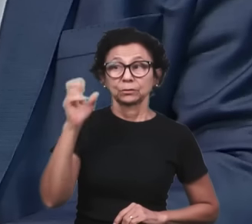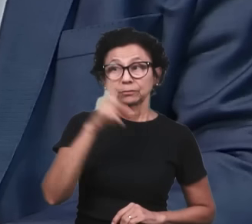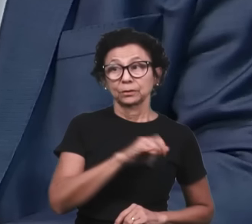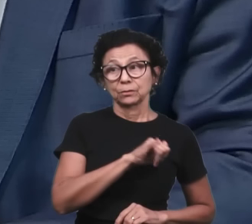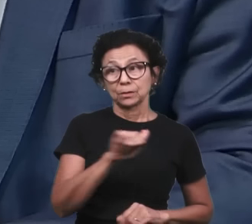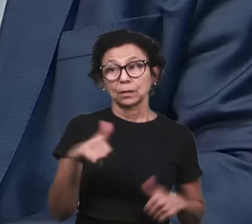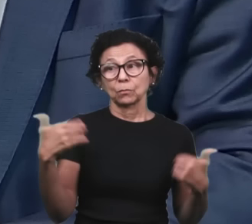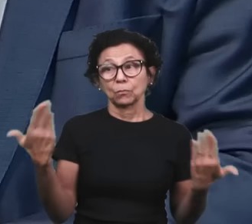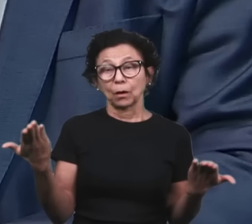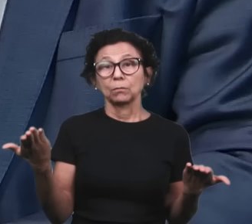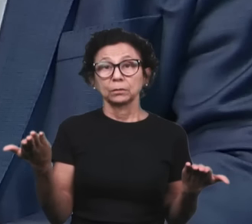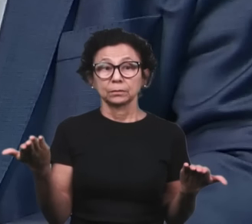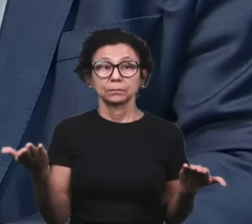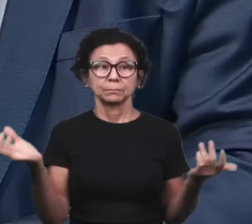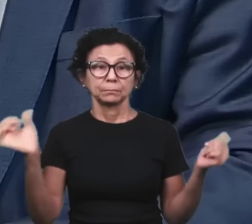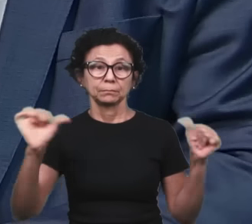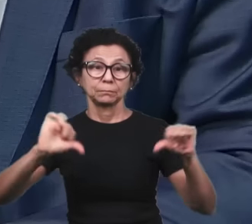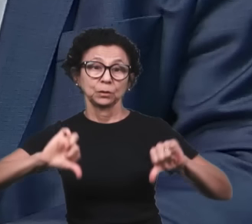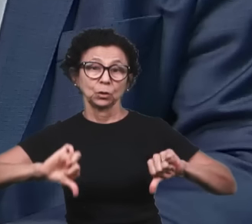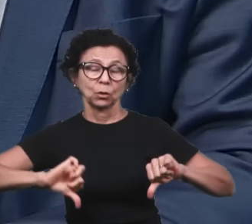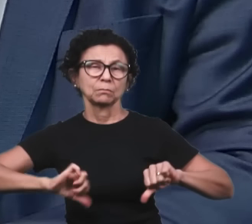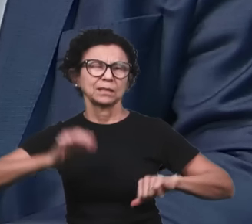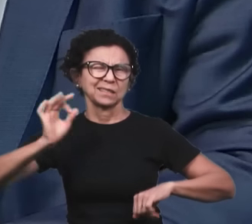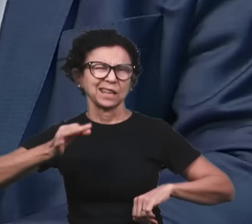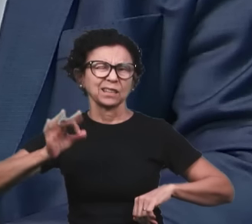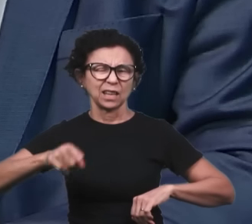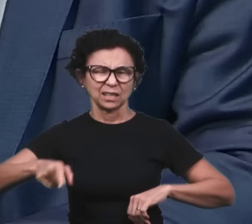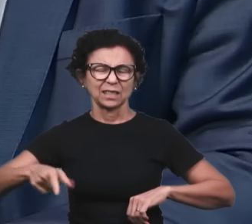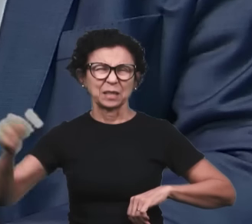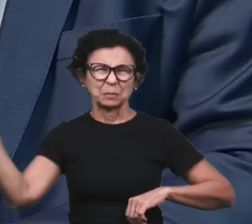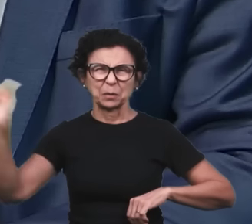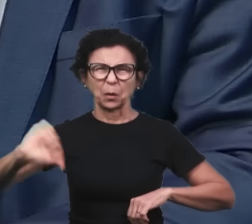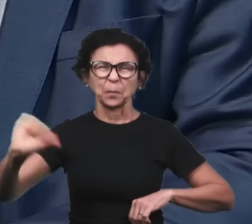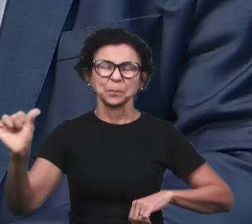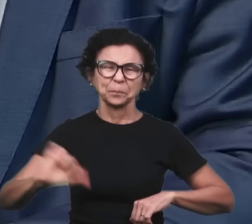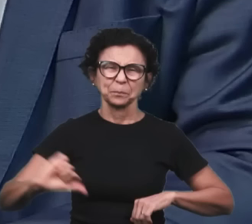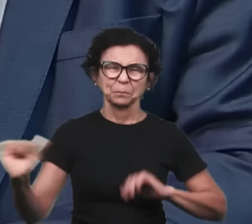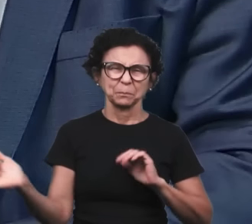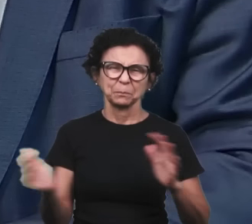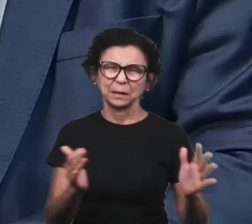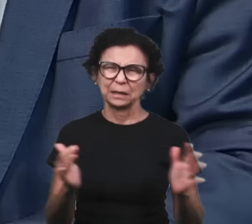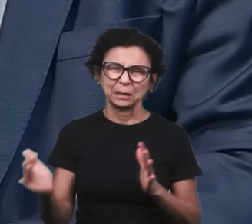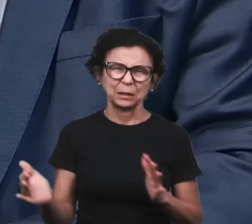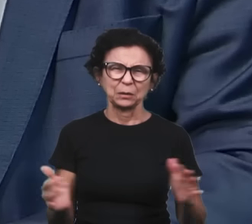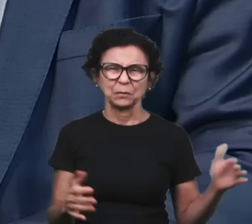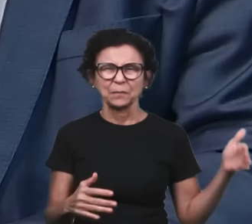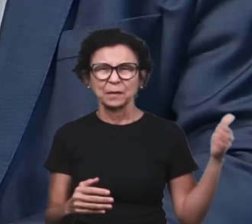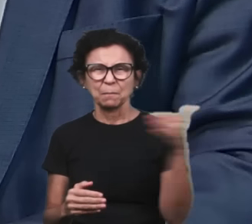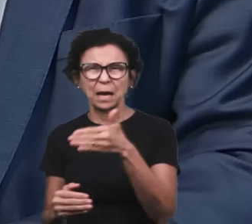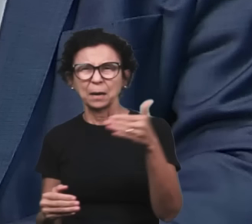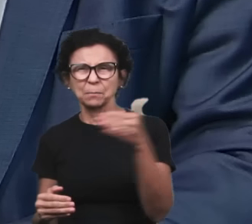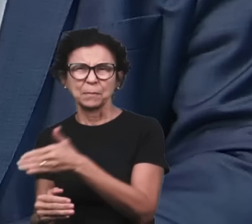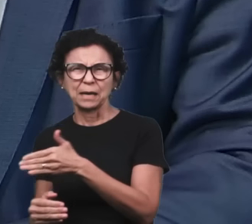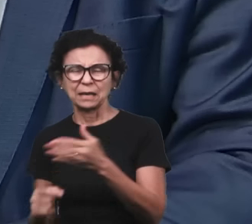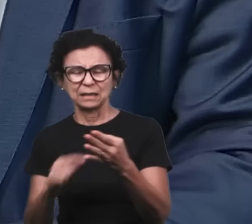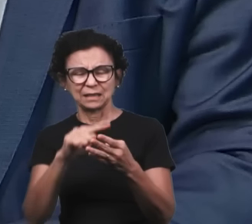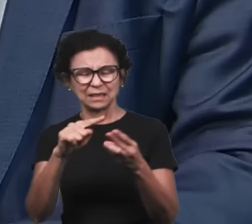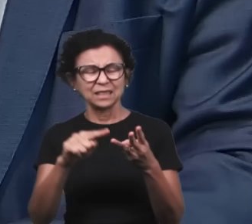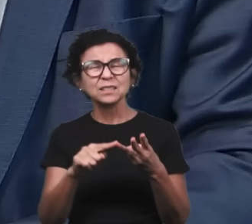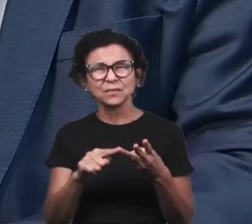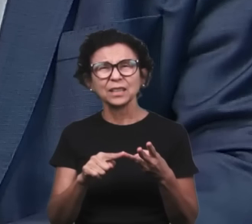momento, mas esse certamente era um dos piores. Então, não tinha outra maneira de confortar o coração se